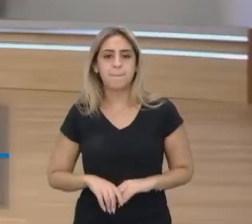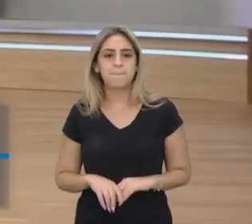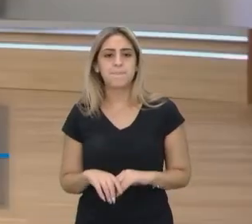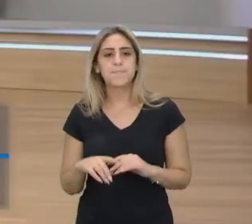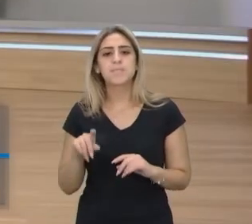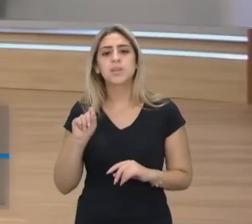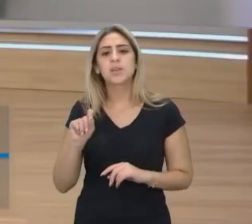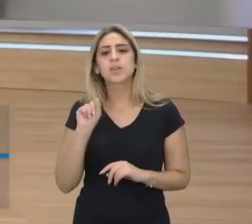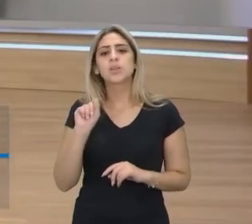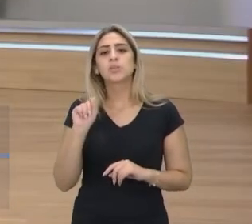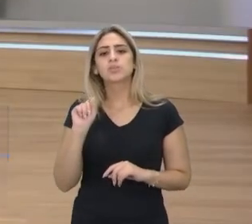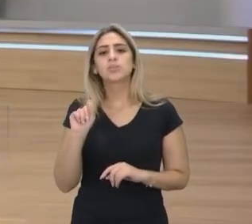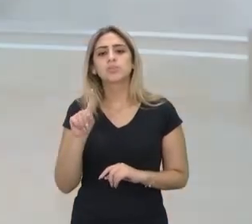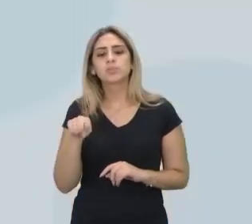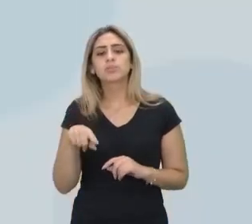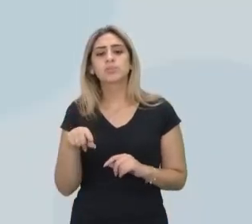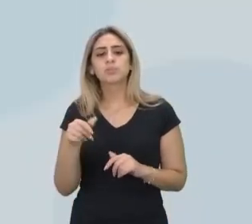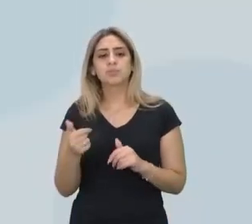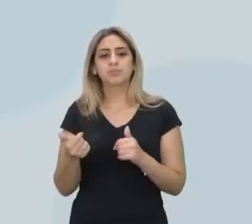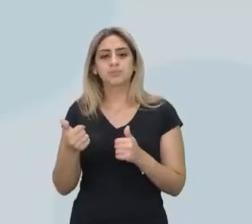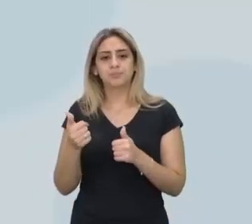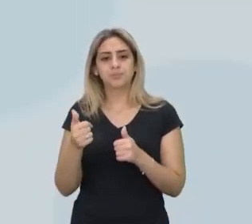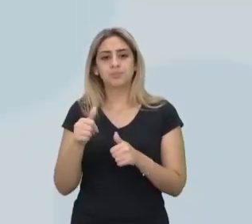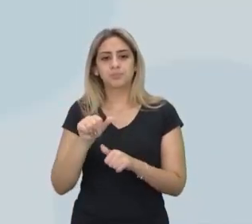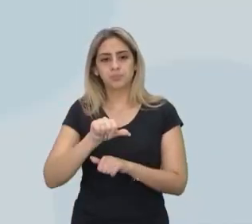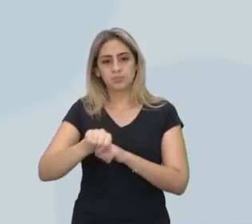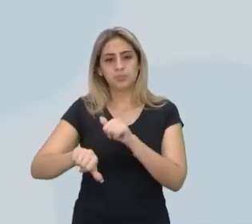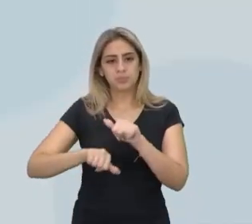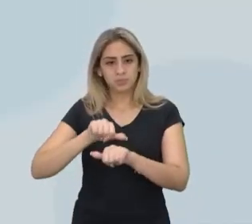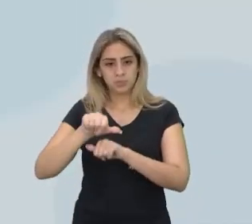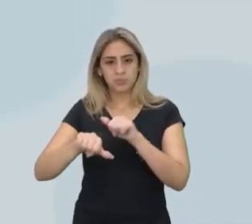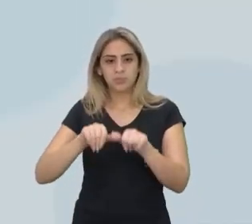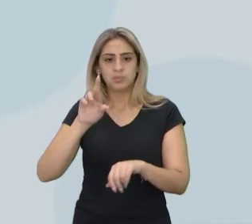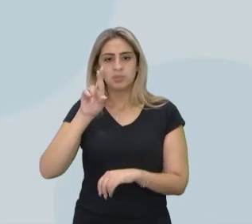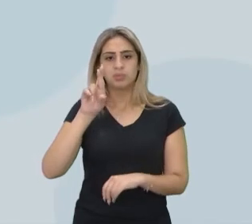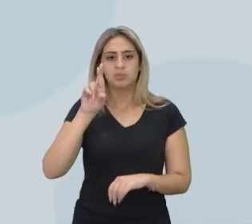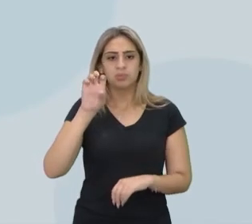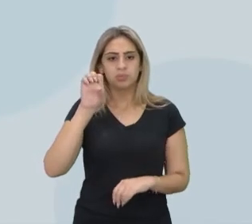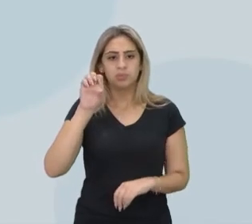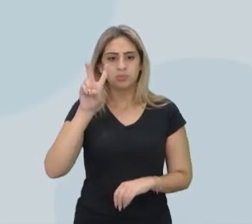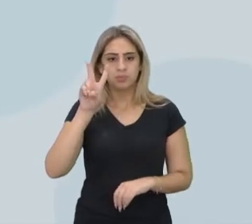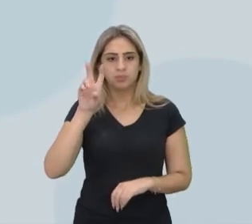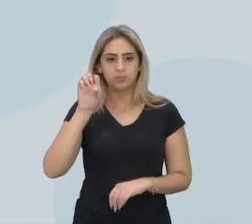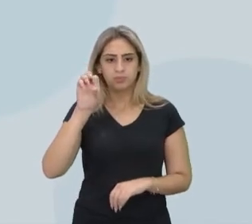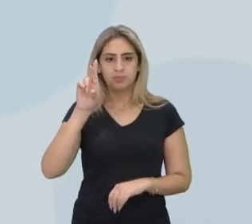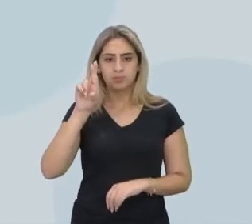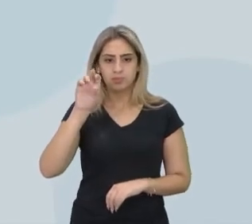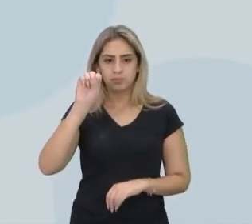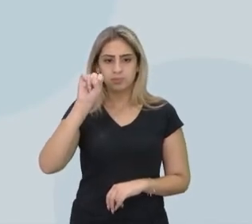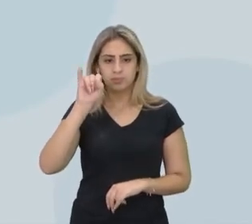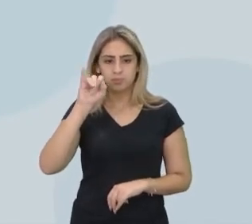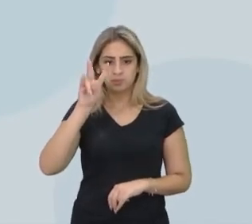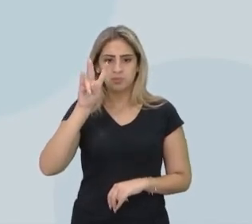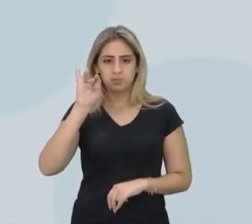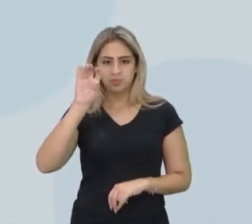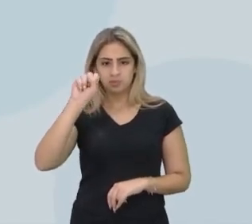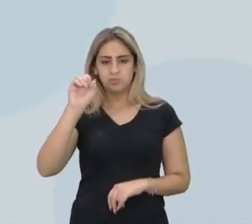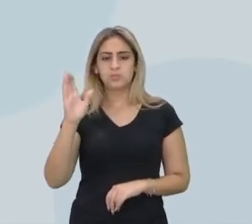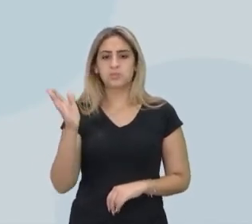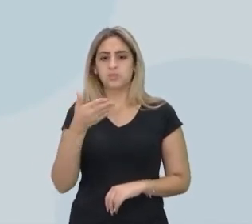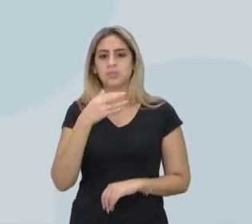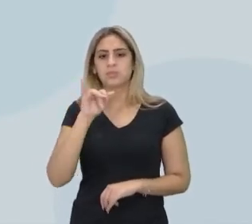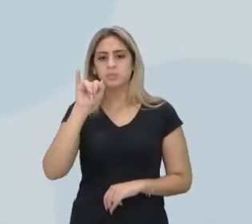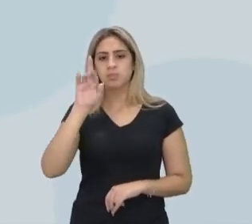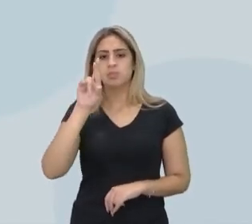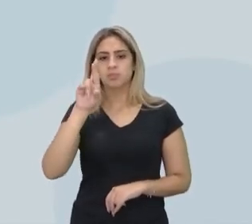reações reversíveis e o que são reações irreversíveis? Se prestar atenção, o nome já diz, né?